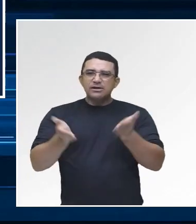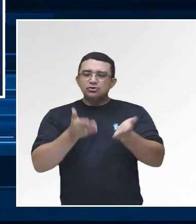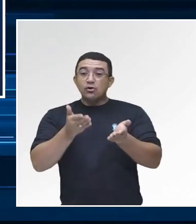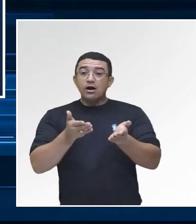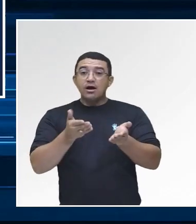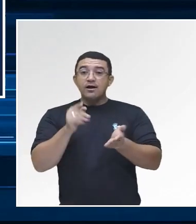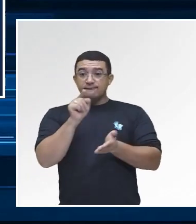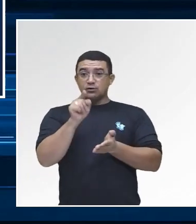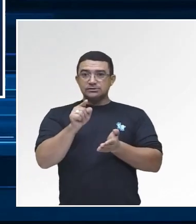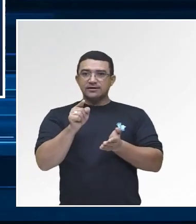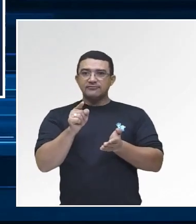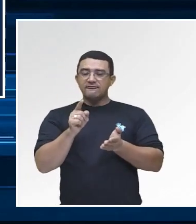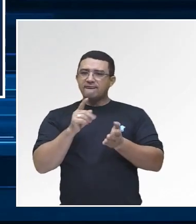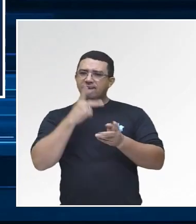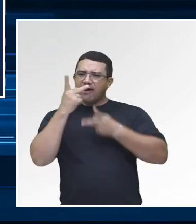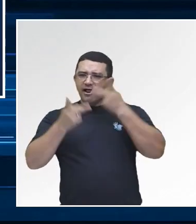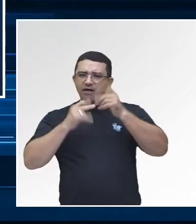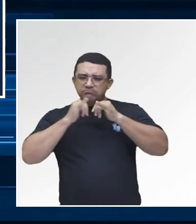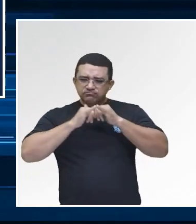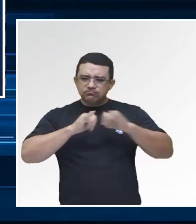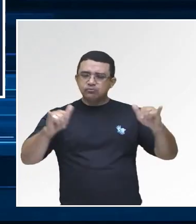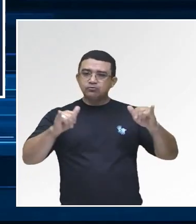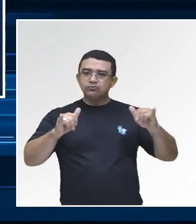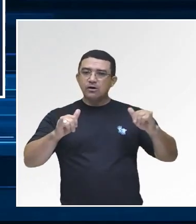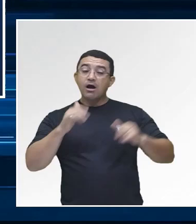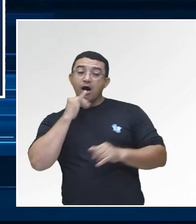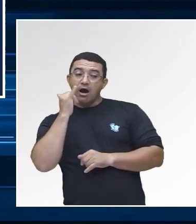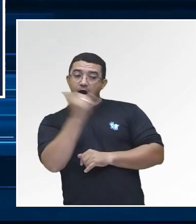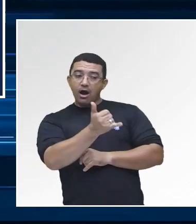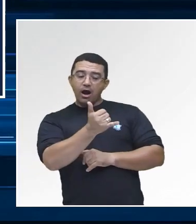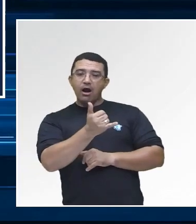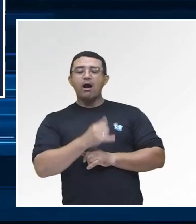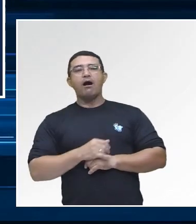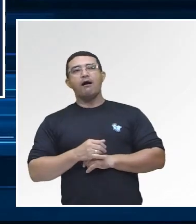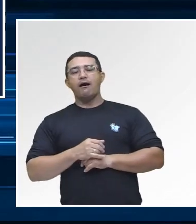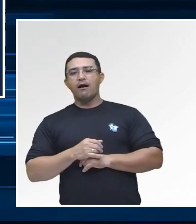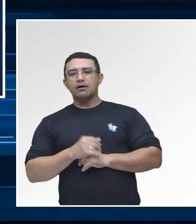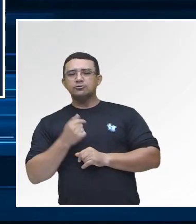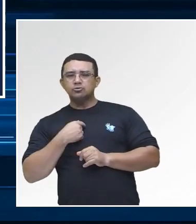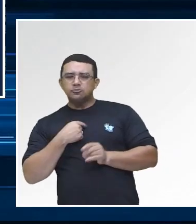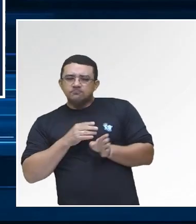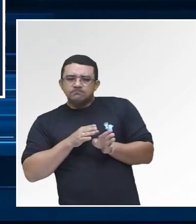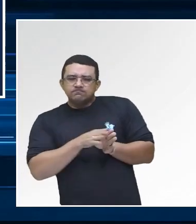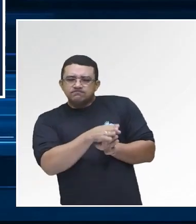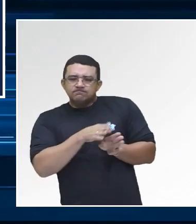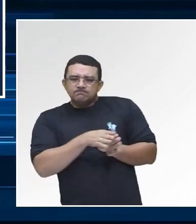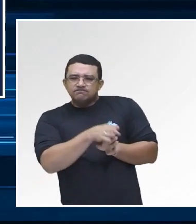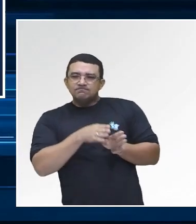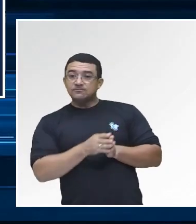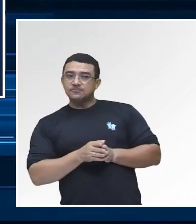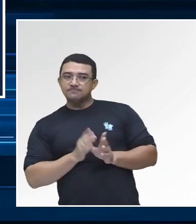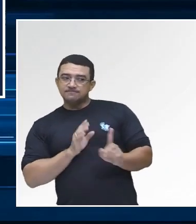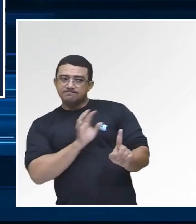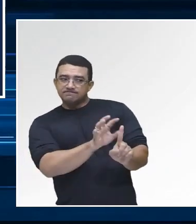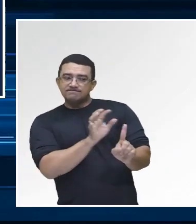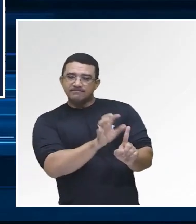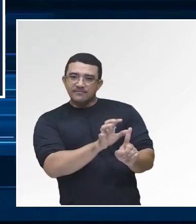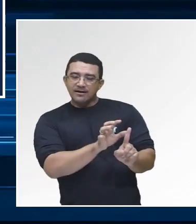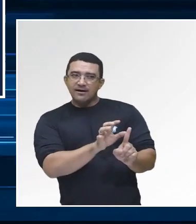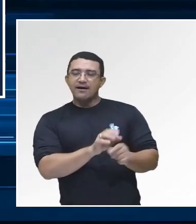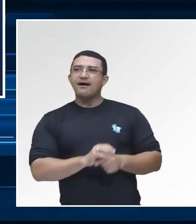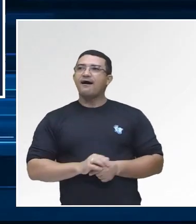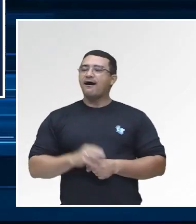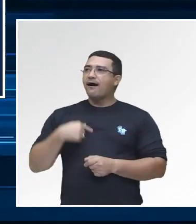contar algo para alguém, né? E vai tentar convencer aquela pessoa que está ouvindo a sua história a